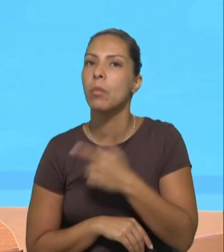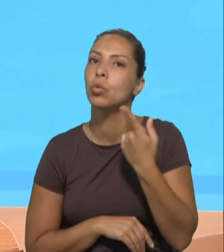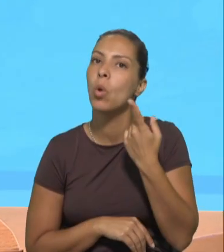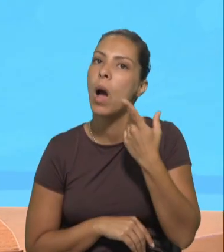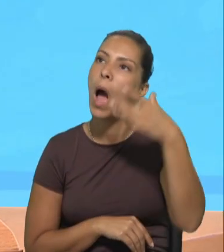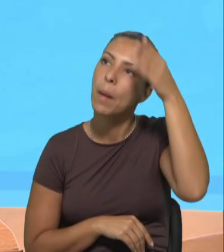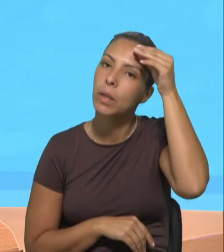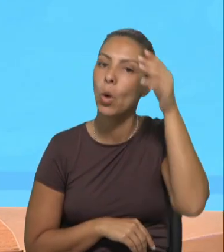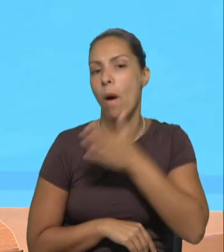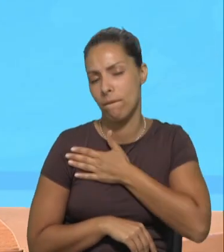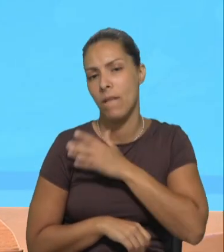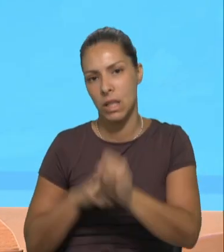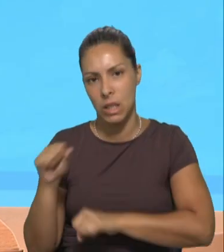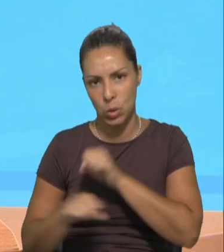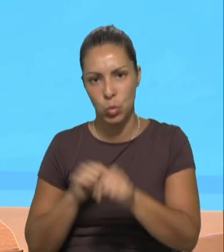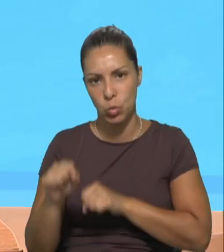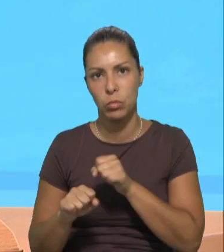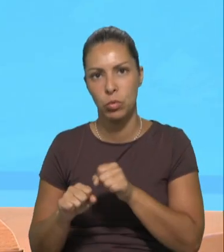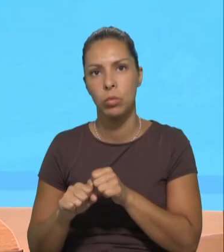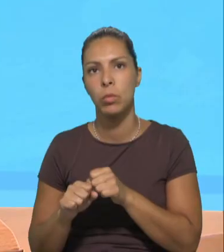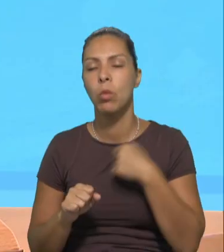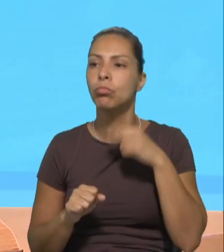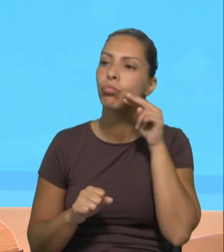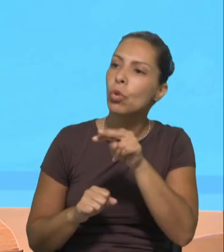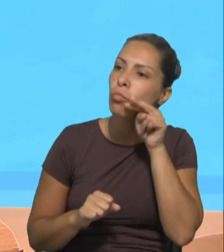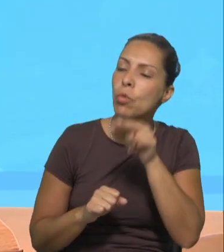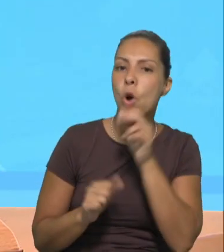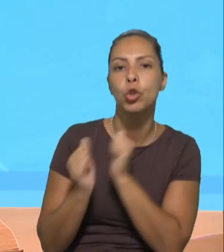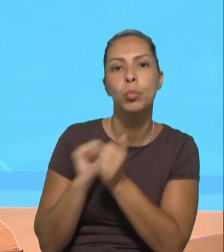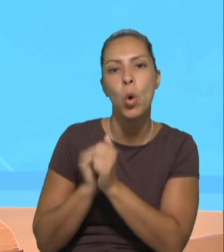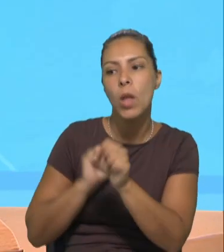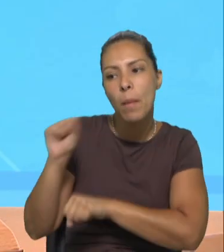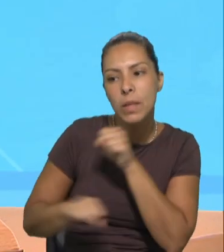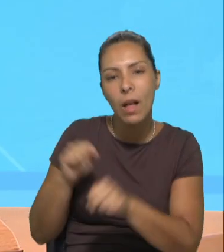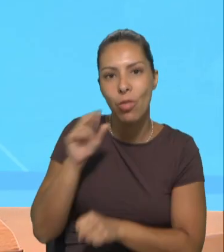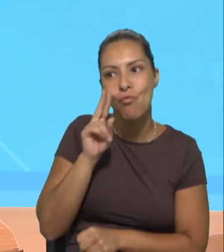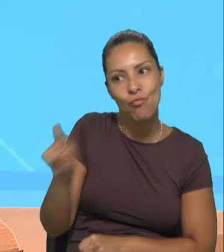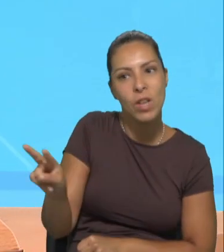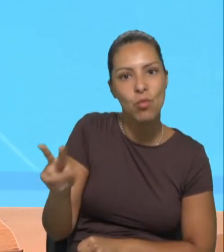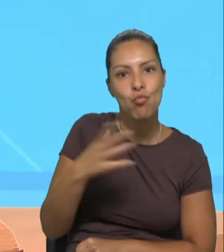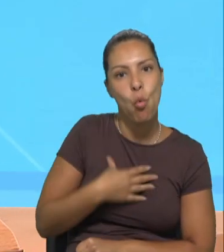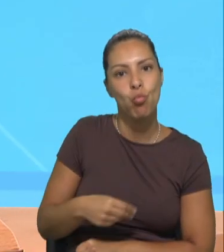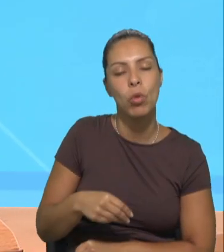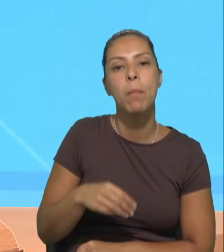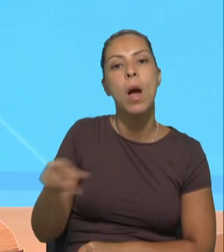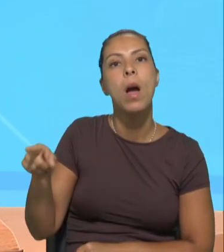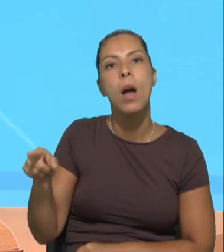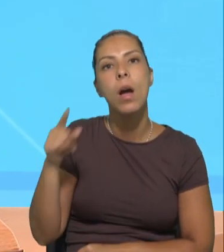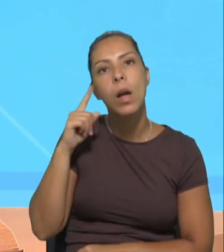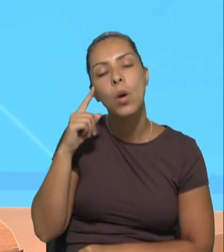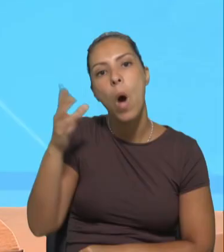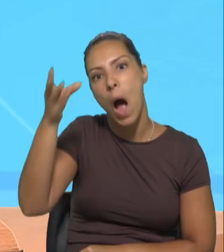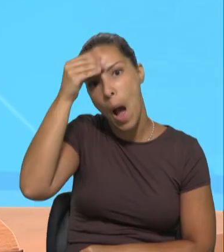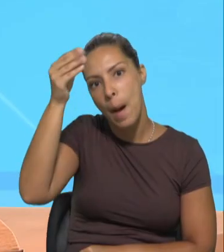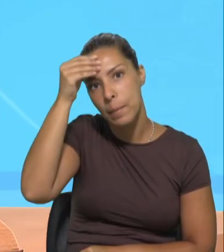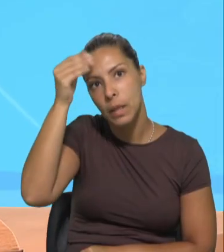muito de ciclismo e gosto de seguir, por exemplo, as grandes voltas, e muitas vezes ouvíamos falar os comentadores e ali aprendia isso, é que